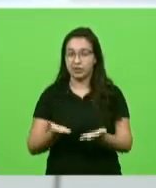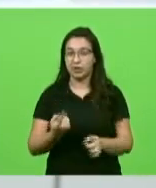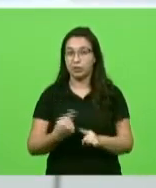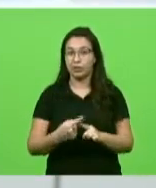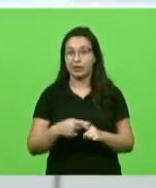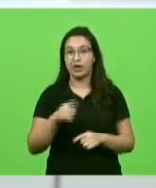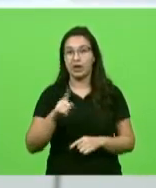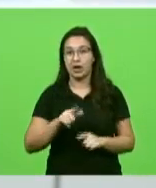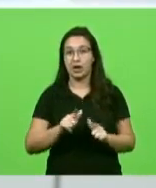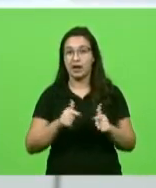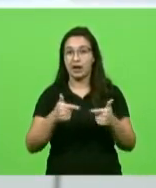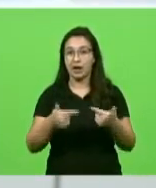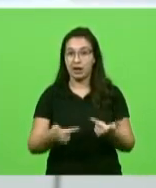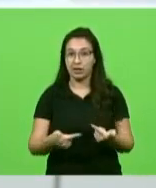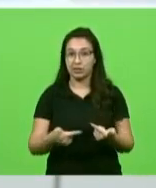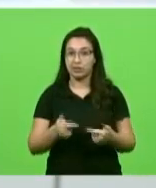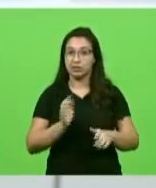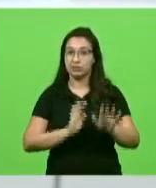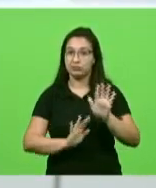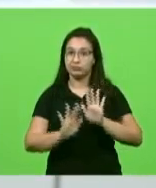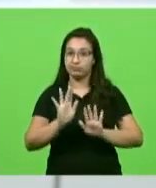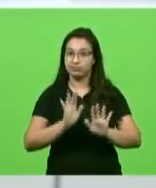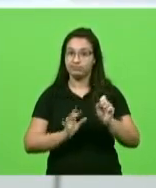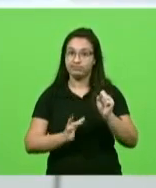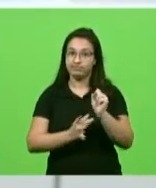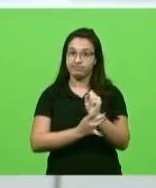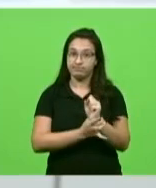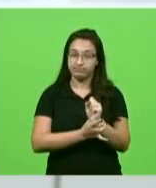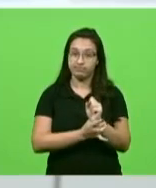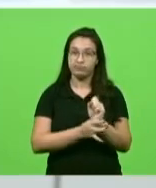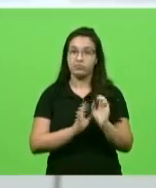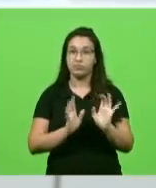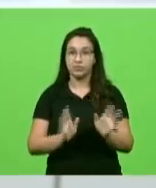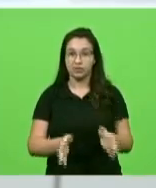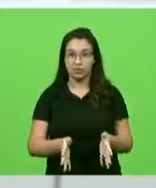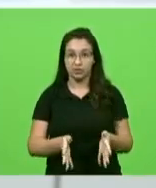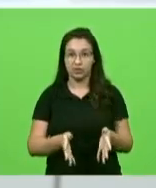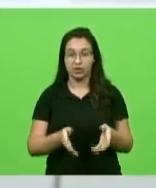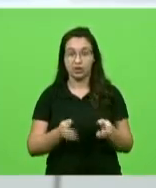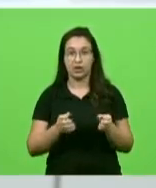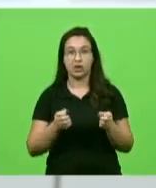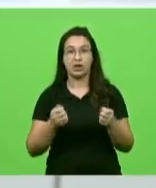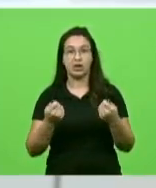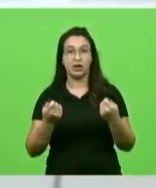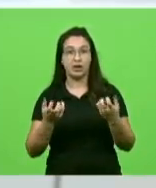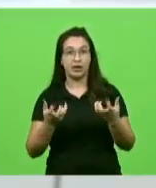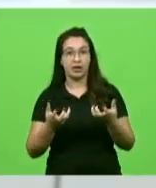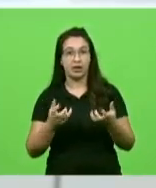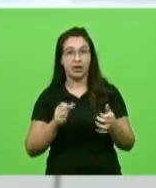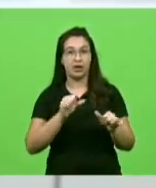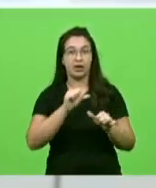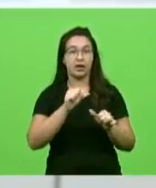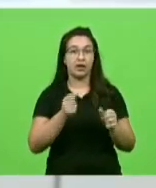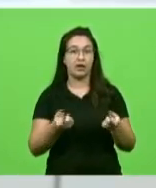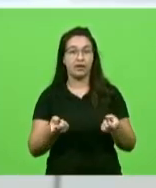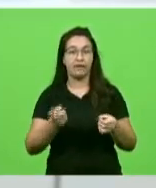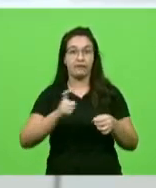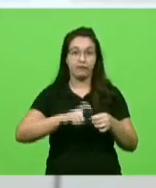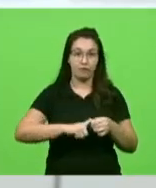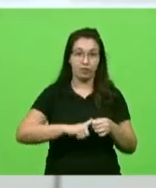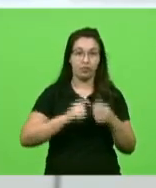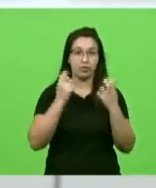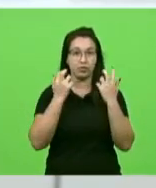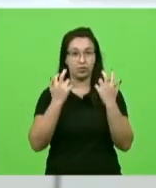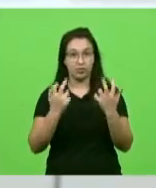ação acautelatória Como dito para restaurar a normalidade da